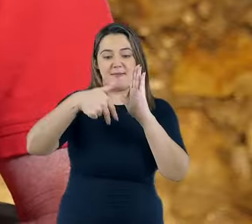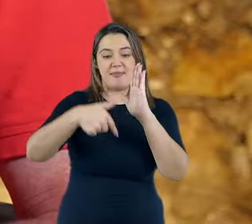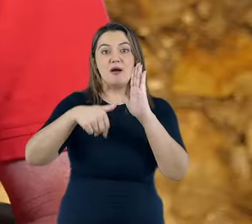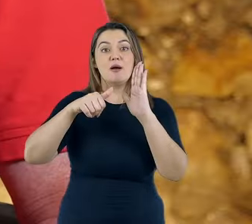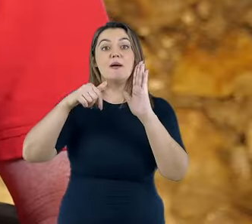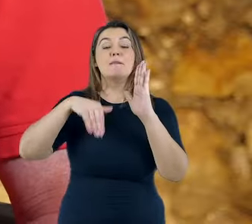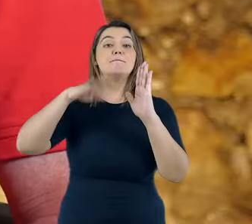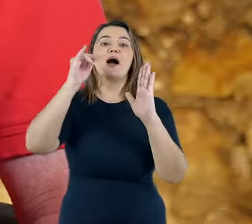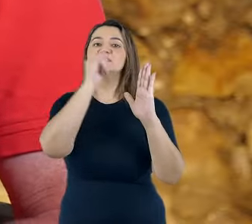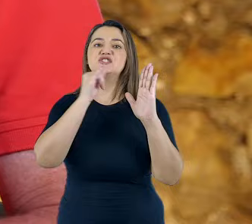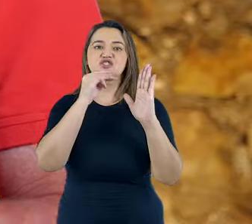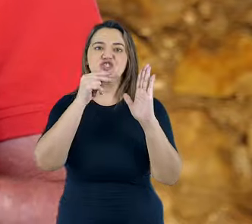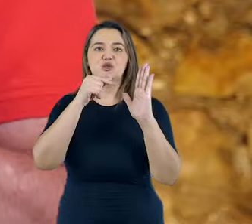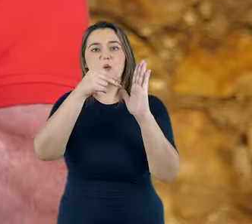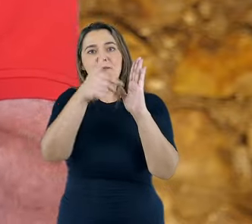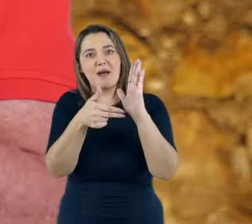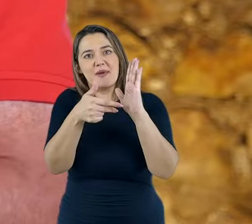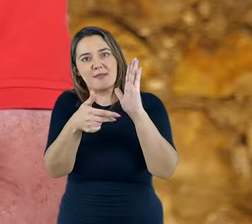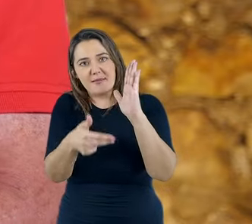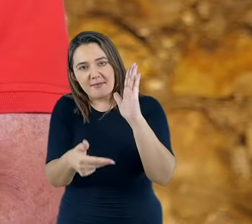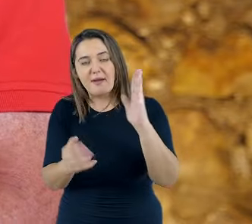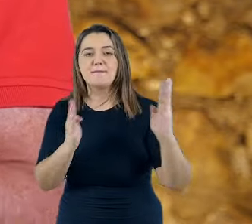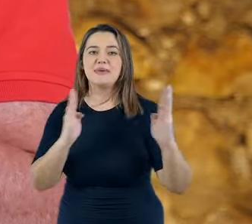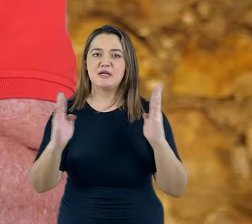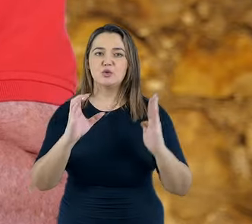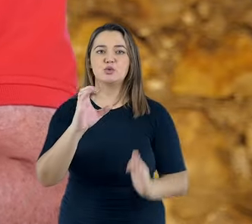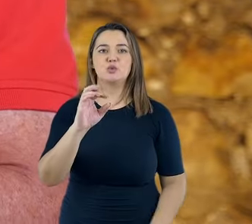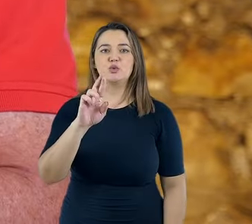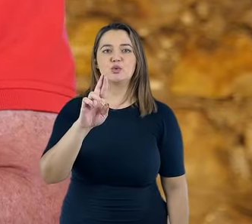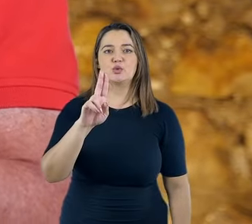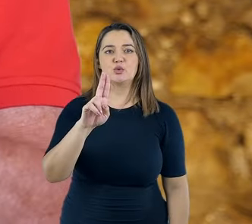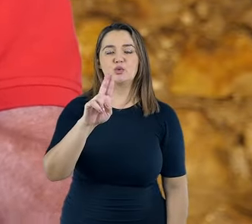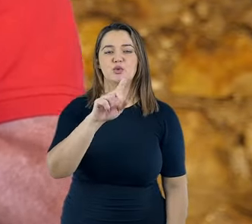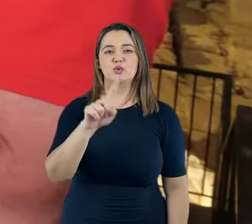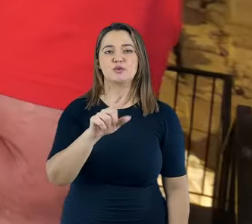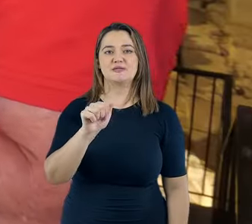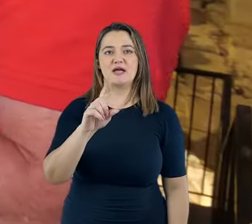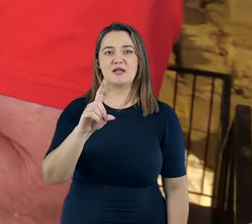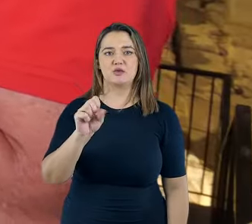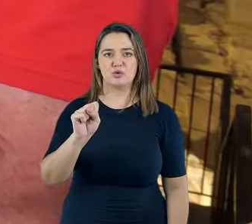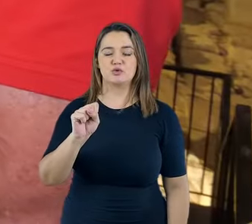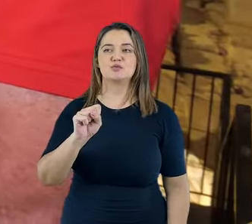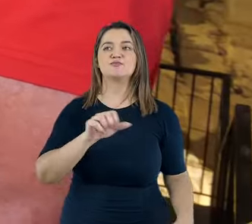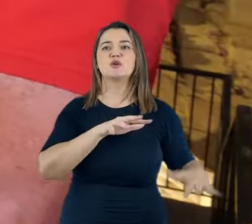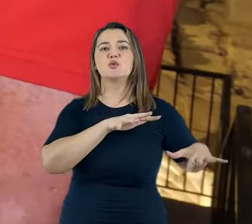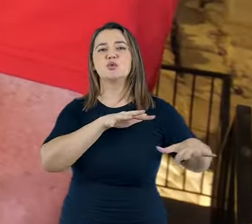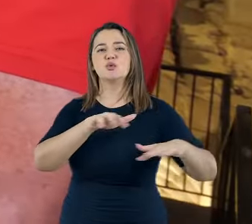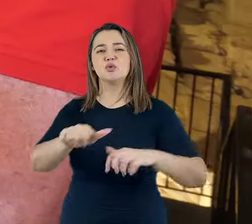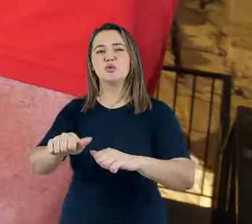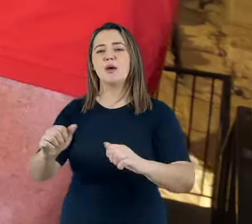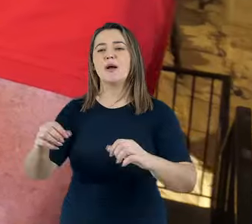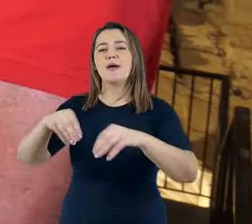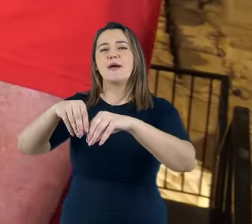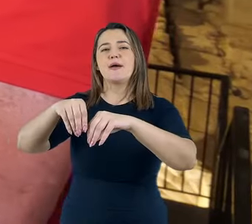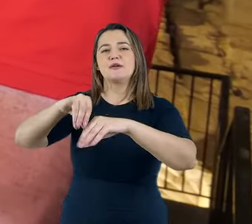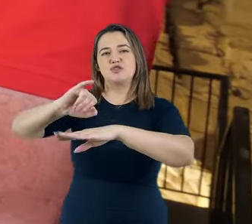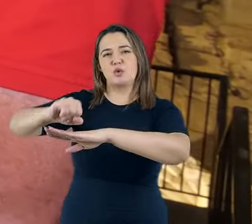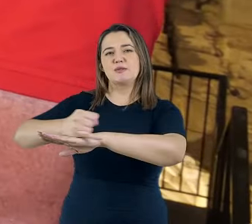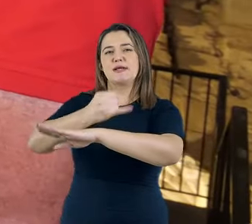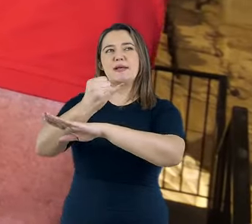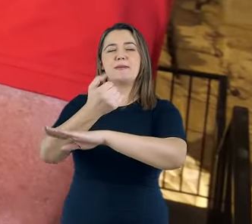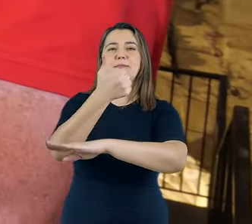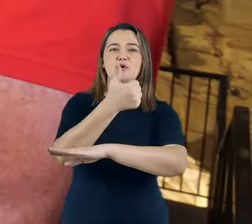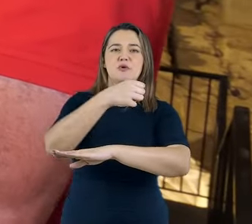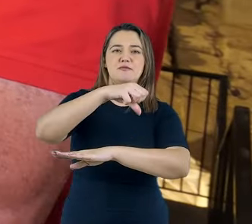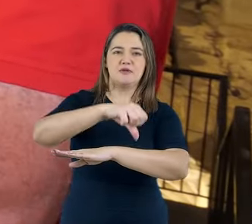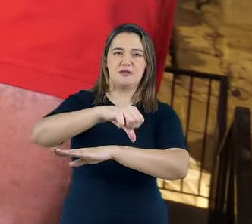descendo, vamos encontrando também da época dos cruzados. Os cruzados chegam à Terra Santa no ano